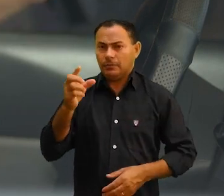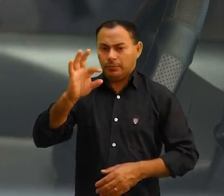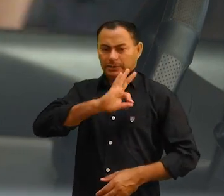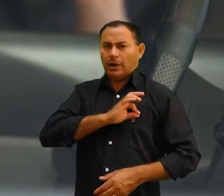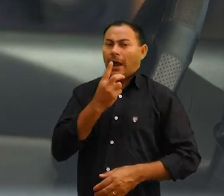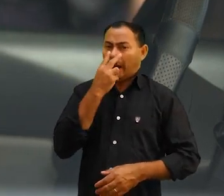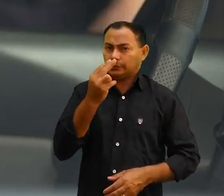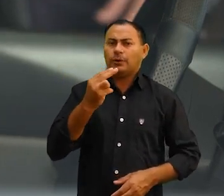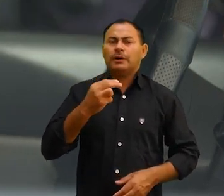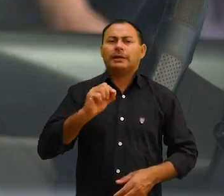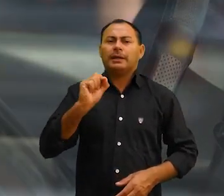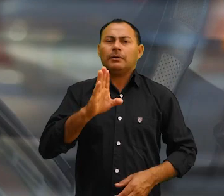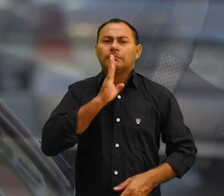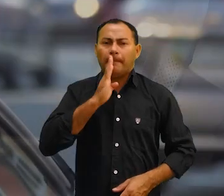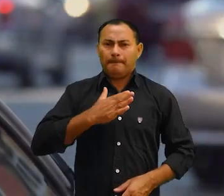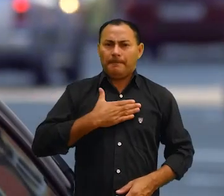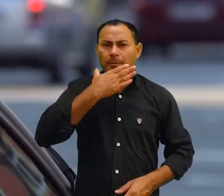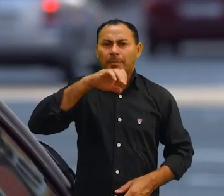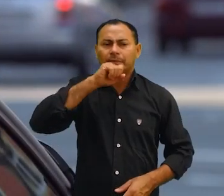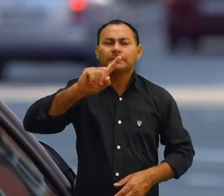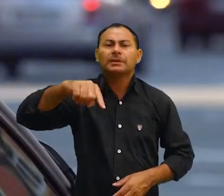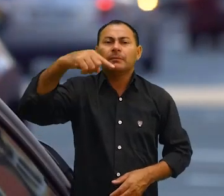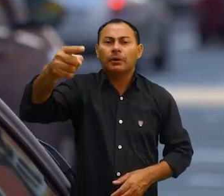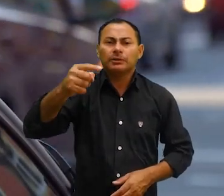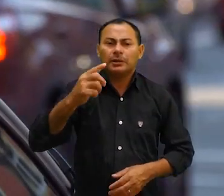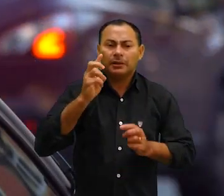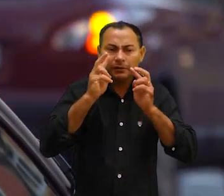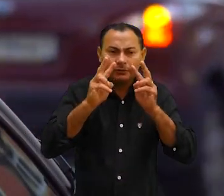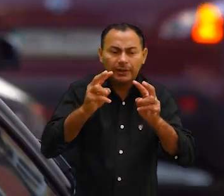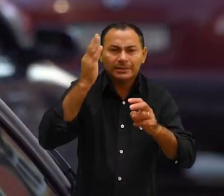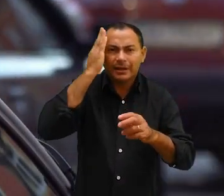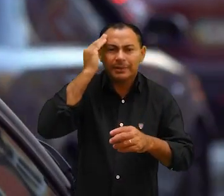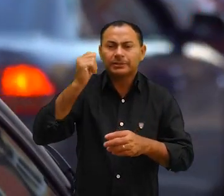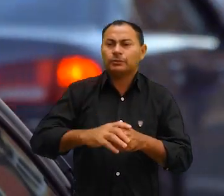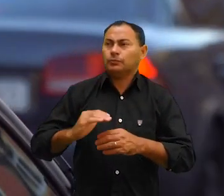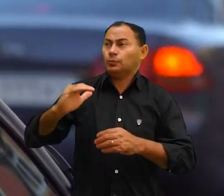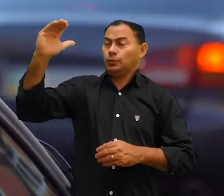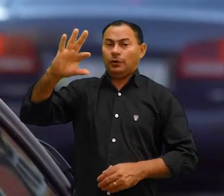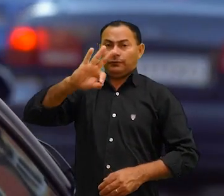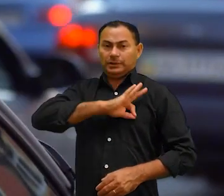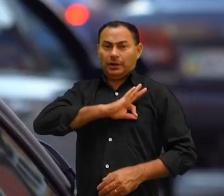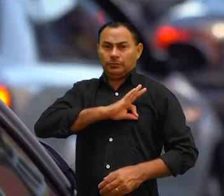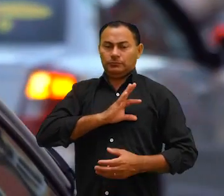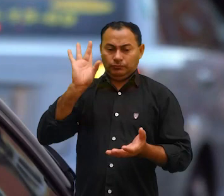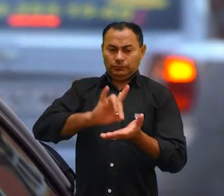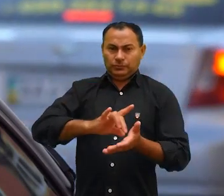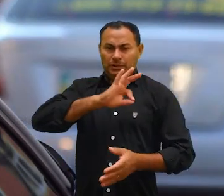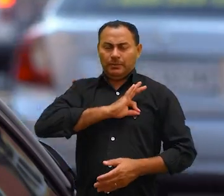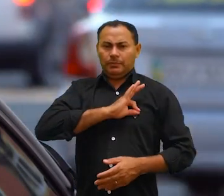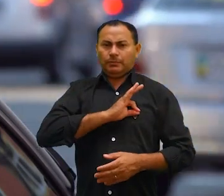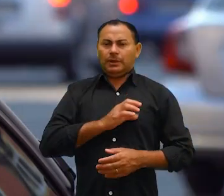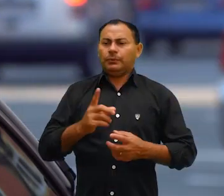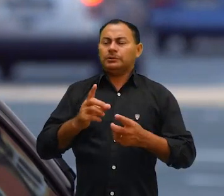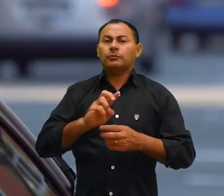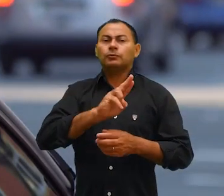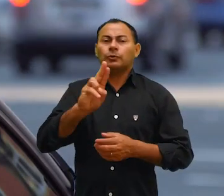que conhecia o meu pai. Mais tarde eu descobri que havia um alto oficial da polícia daquela cidade com o mesmo nome do